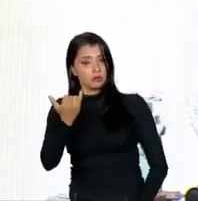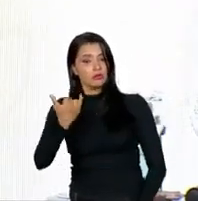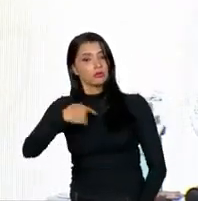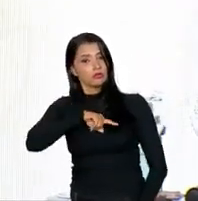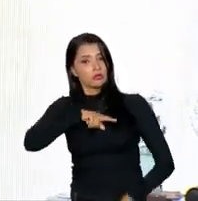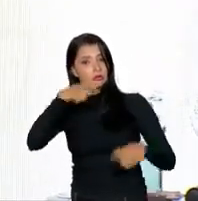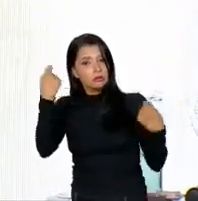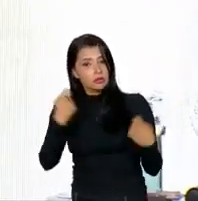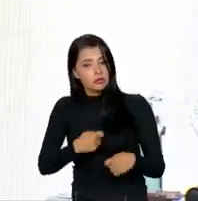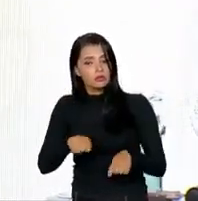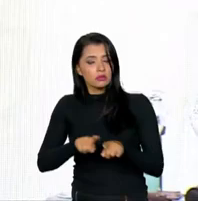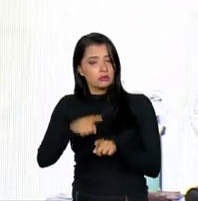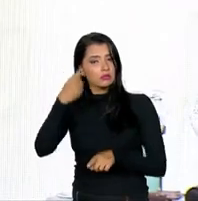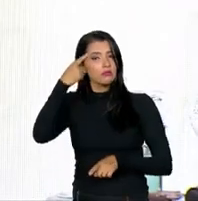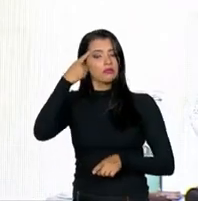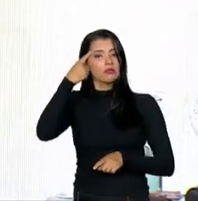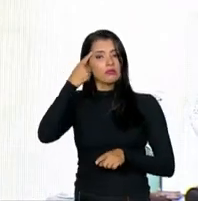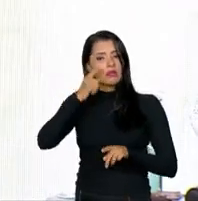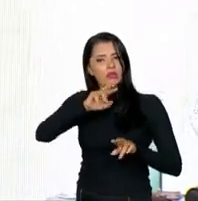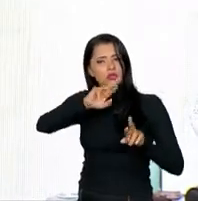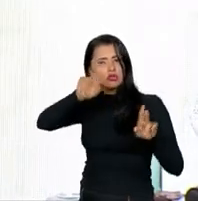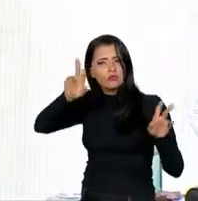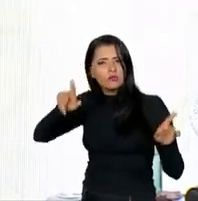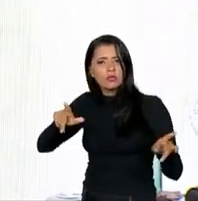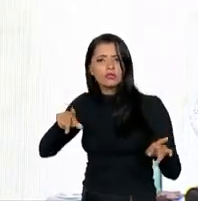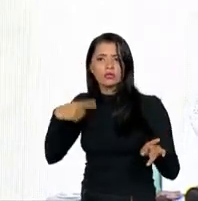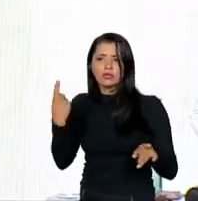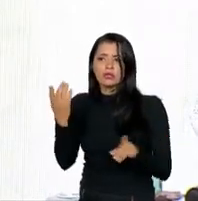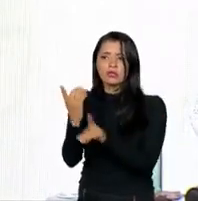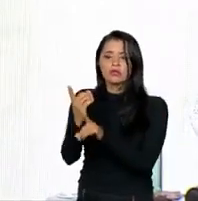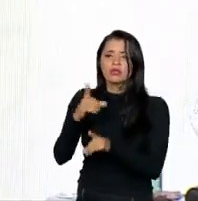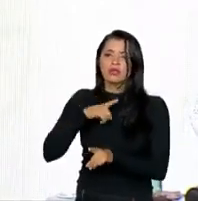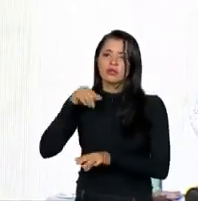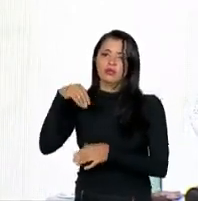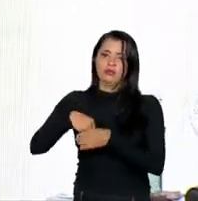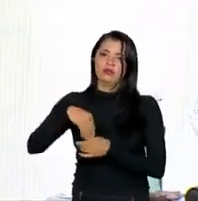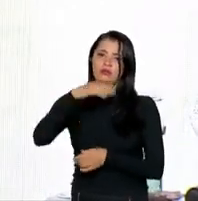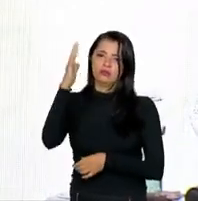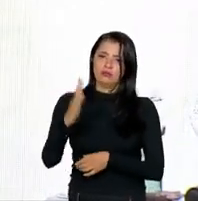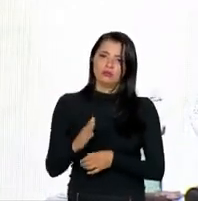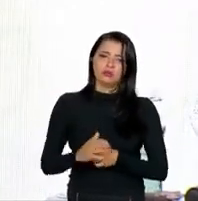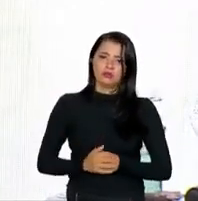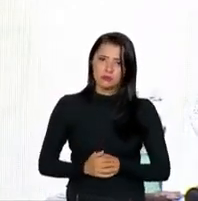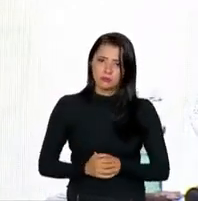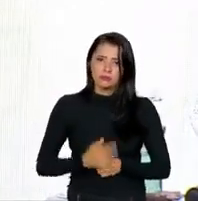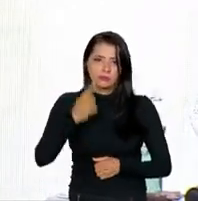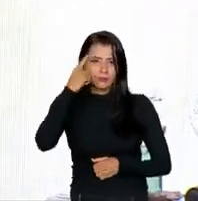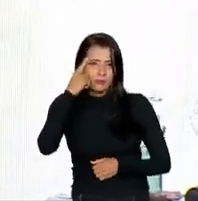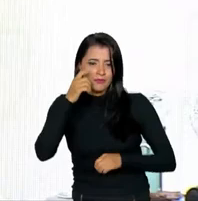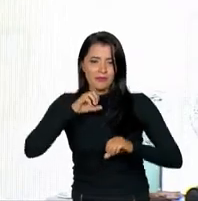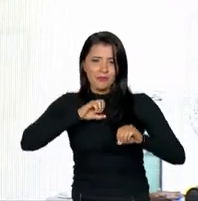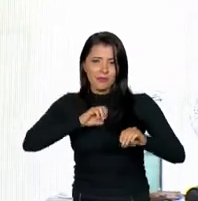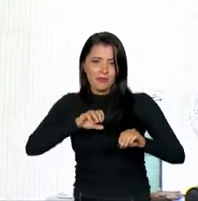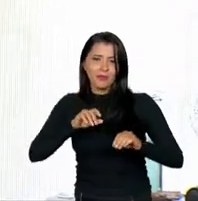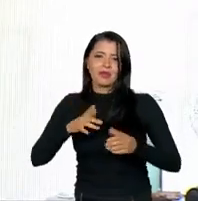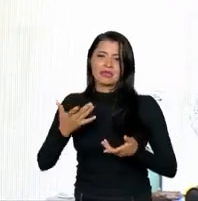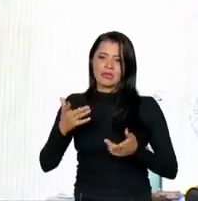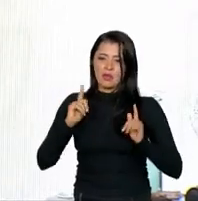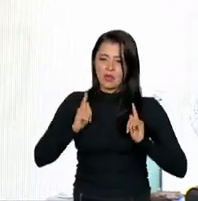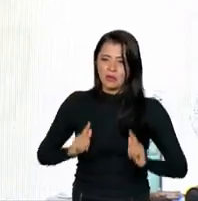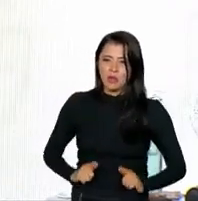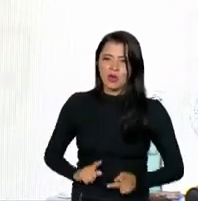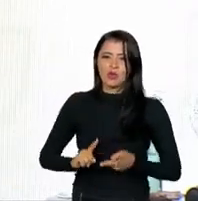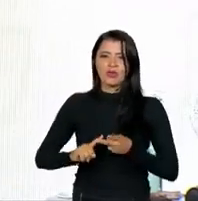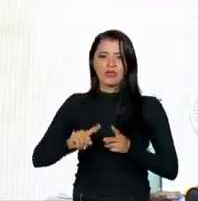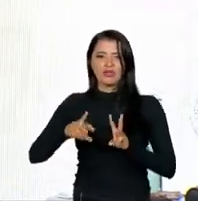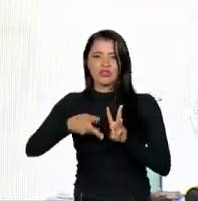também ter em mente as diferenças que a gente encontra nesse país. Pensar a educação quilombola, pensar a educação